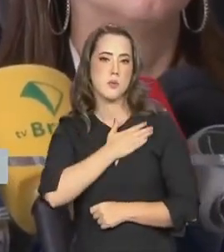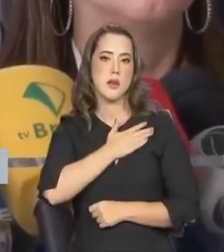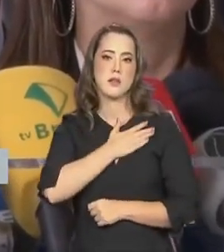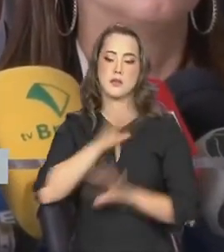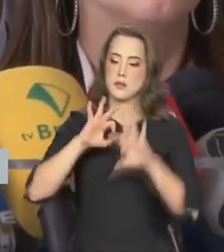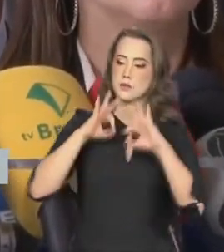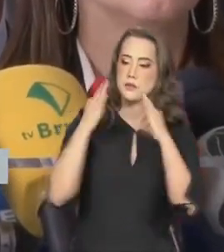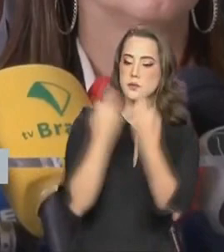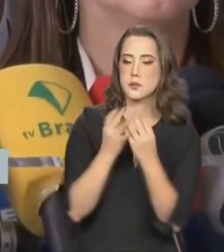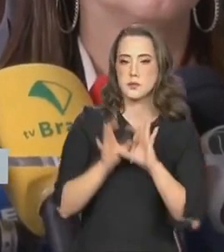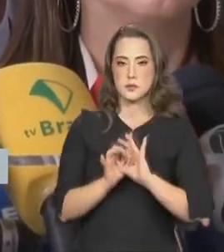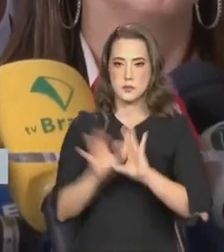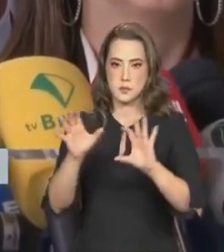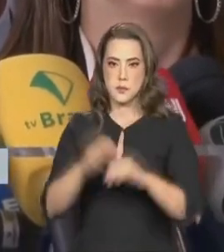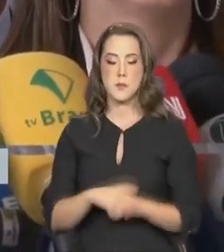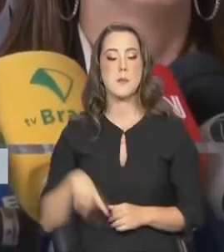liberdade.